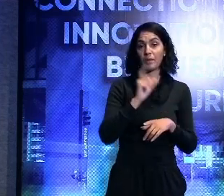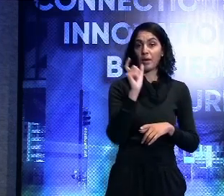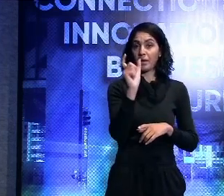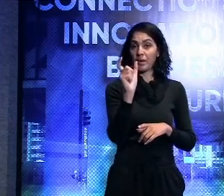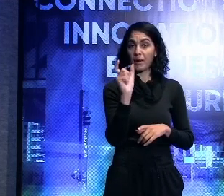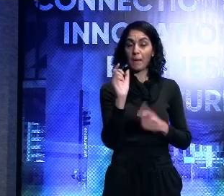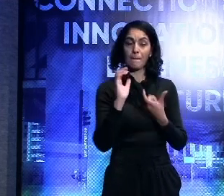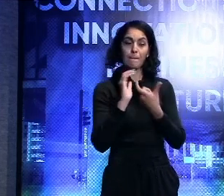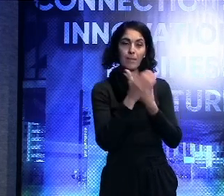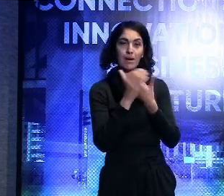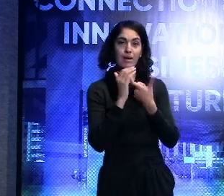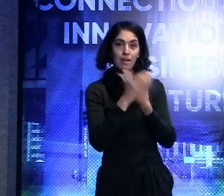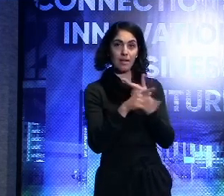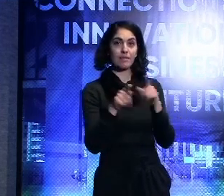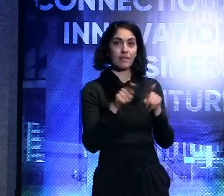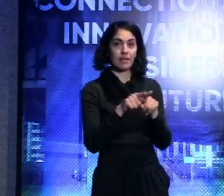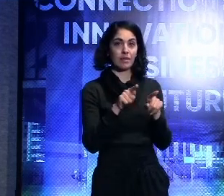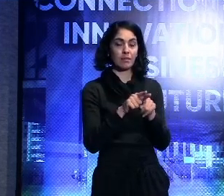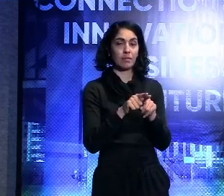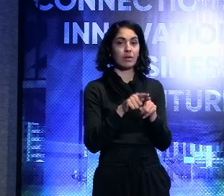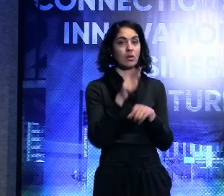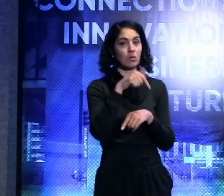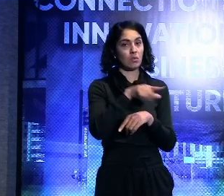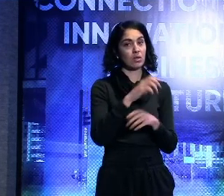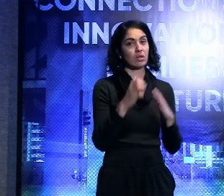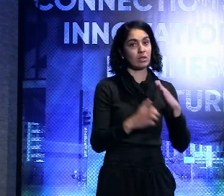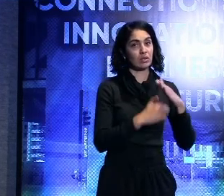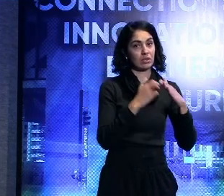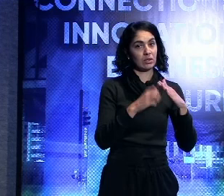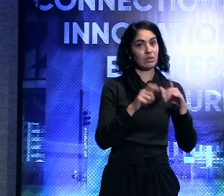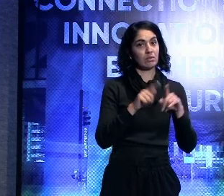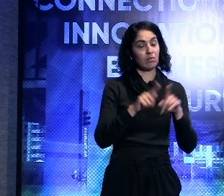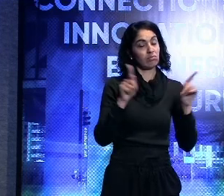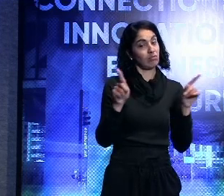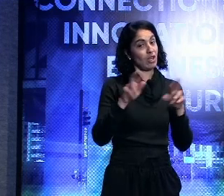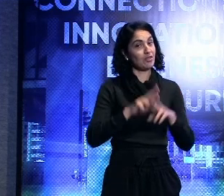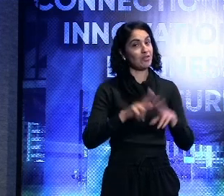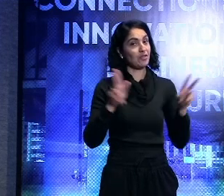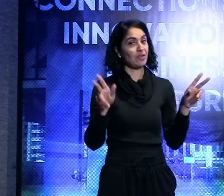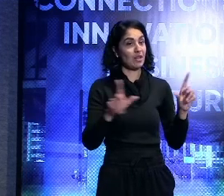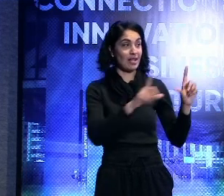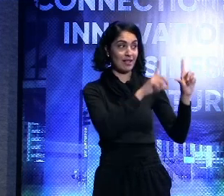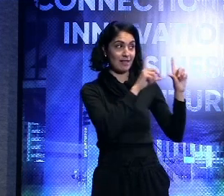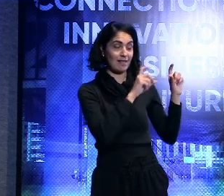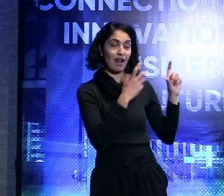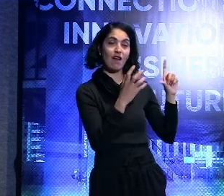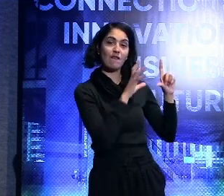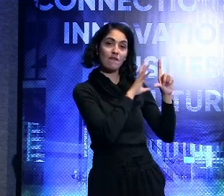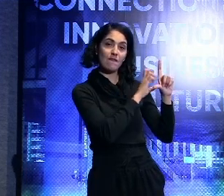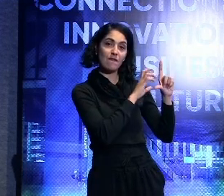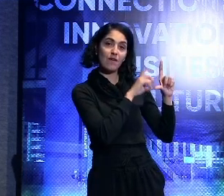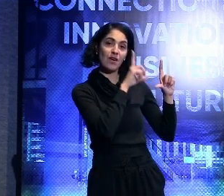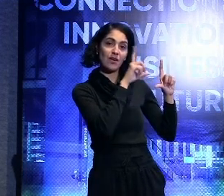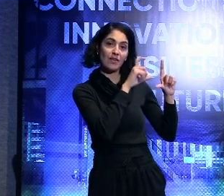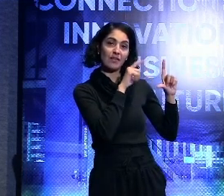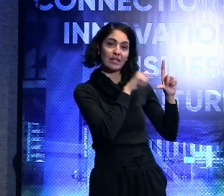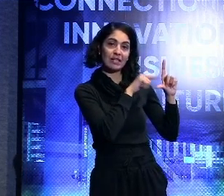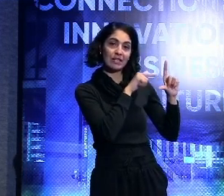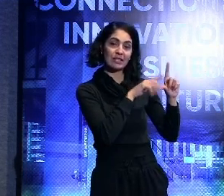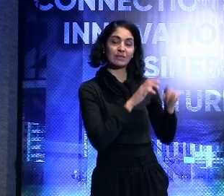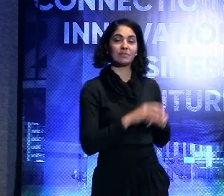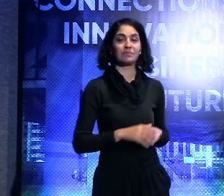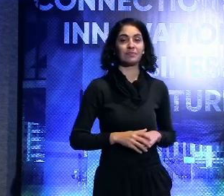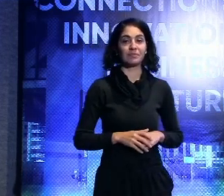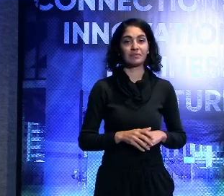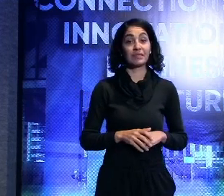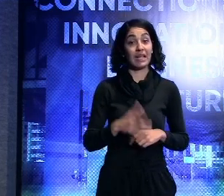essa apresentação, é porque nós somos uma empresa geek, né? Então, tira foto desse QR Code também. Se você não está procurando uma vaga, manda